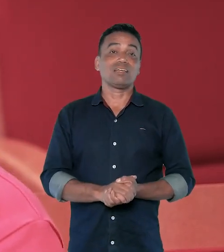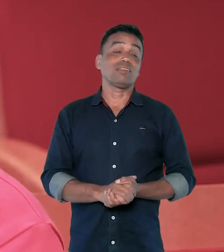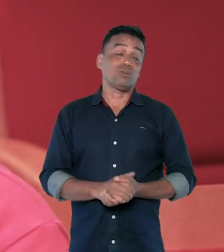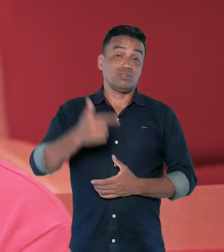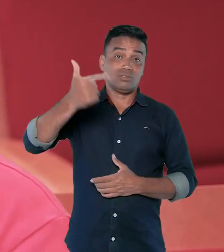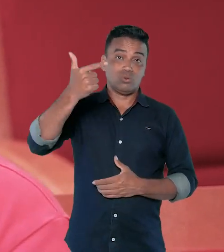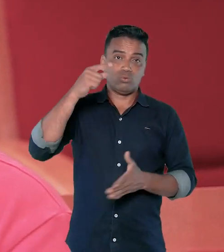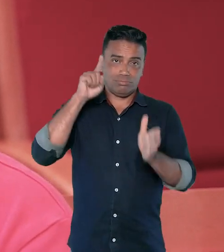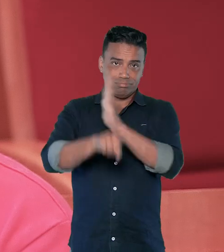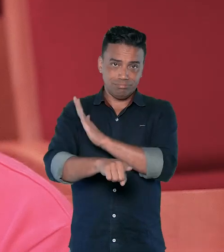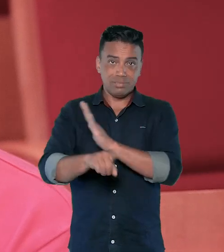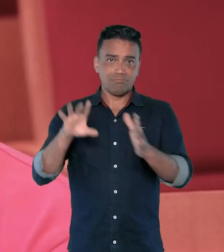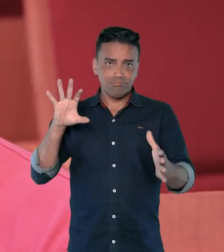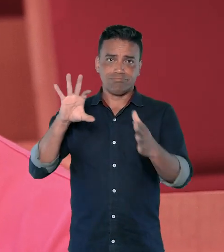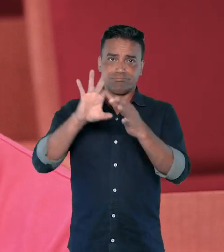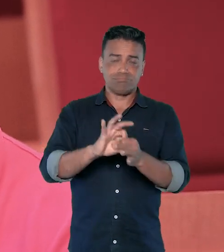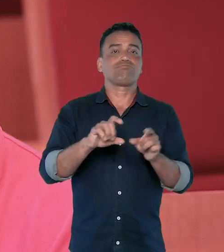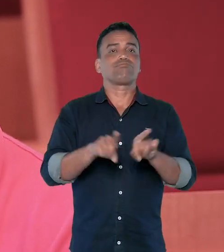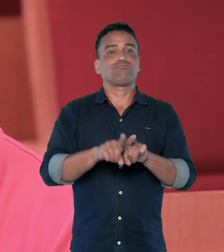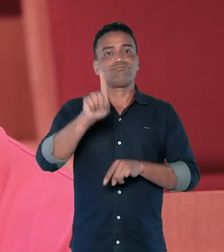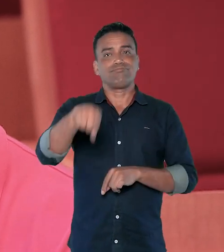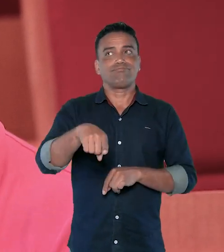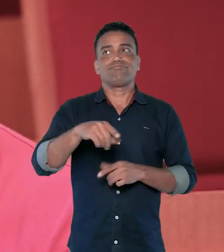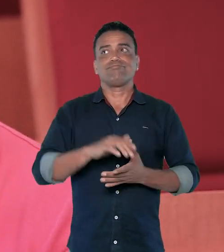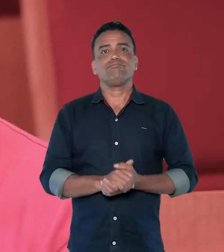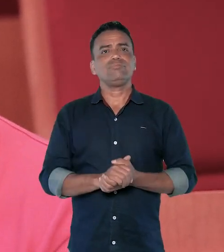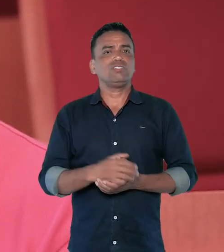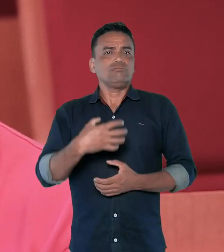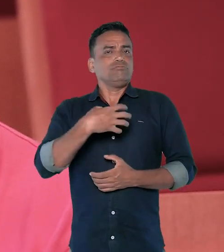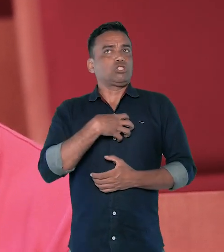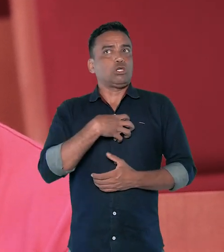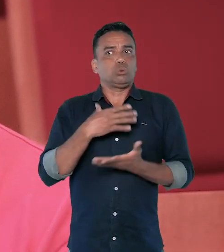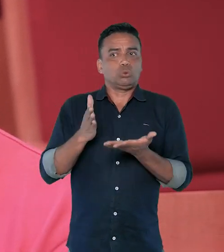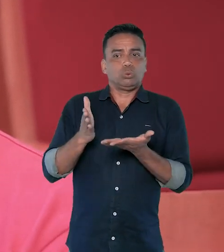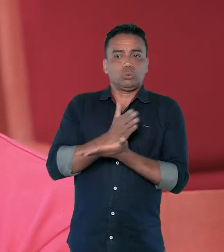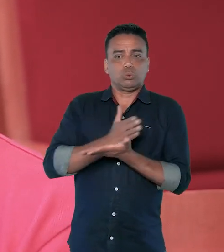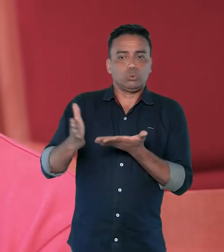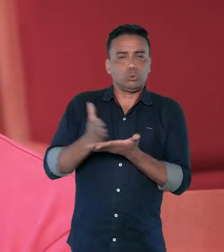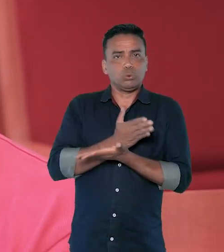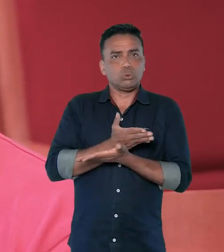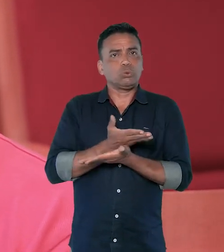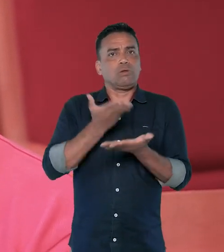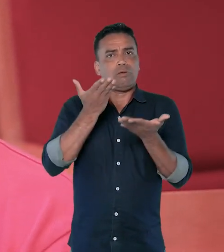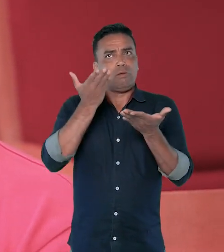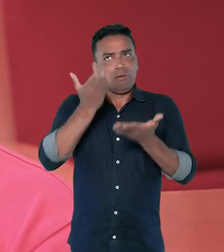segunda pergunta, que também é atrelado a isso, é de que modo, talvez,